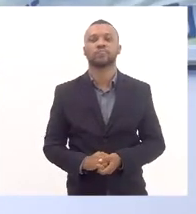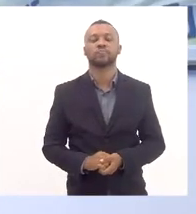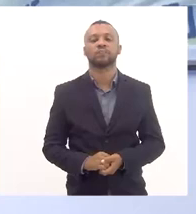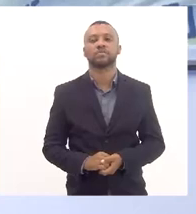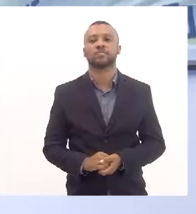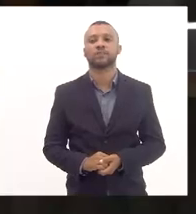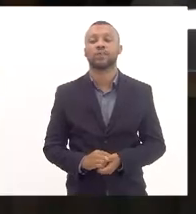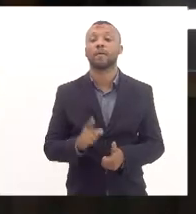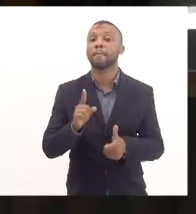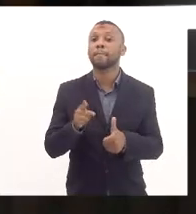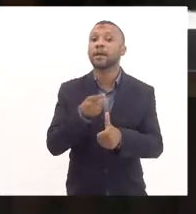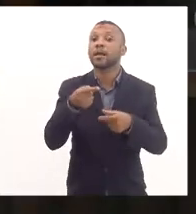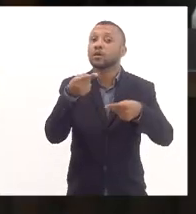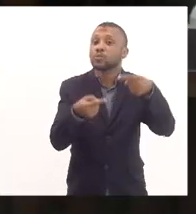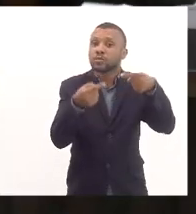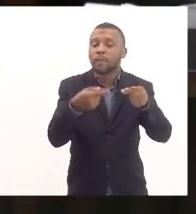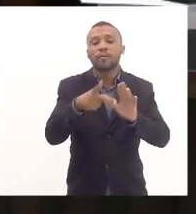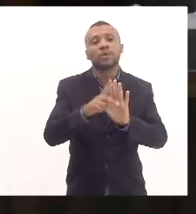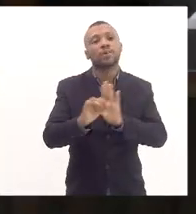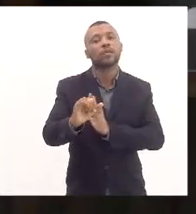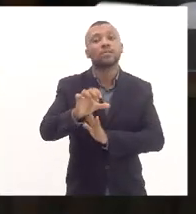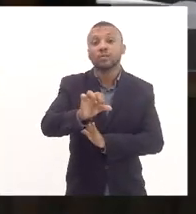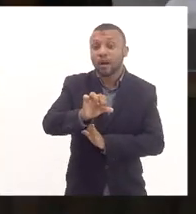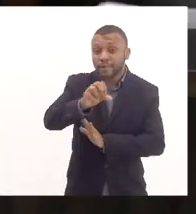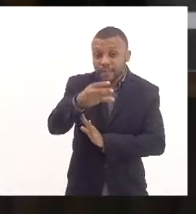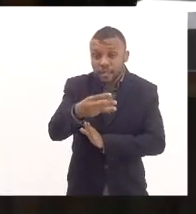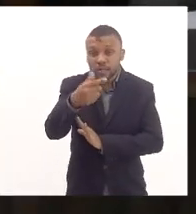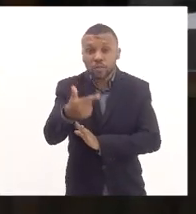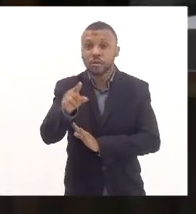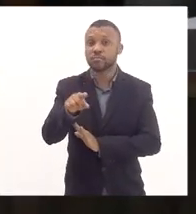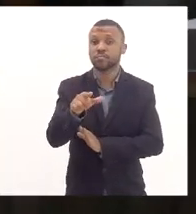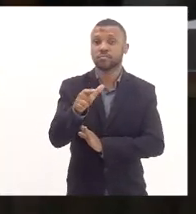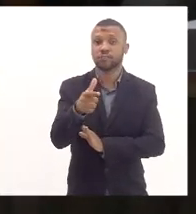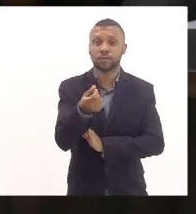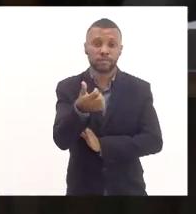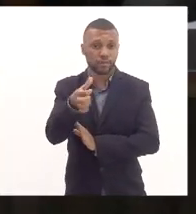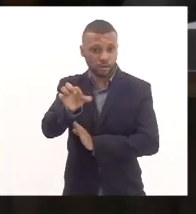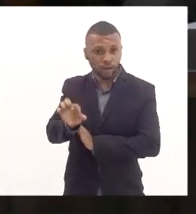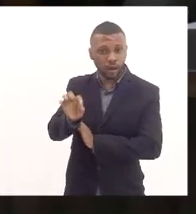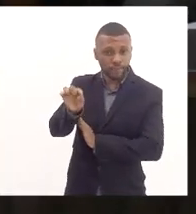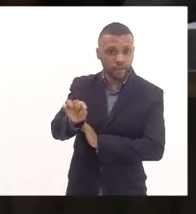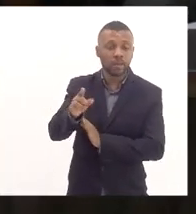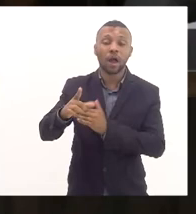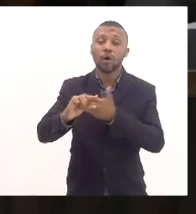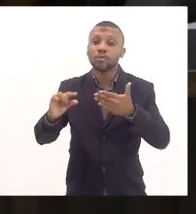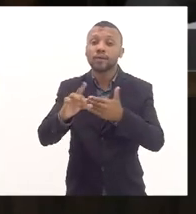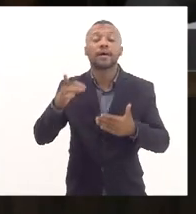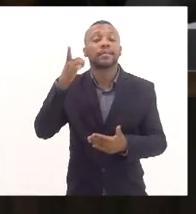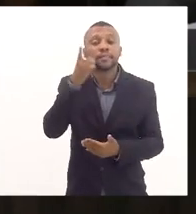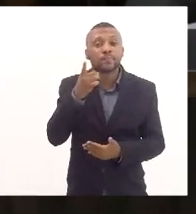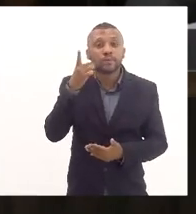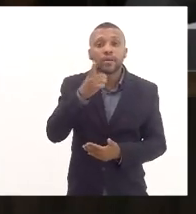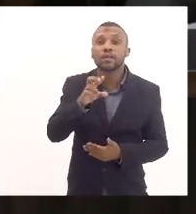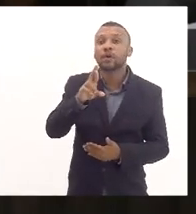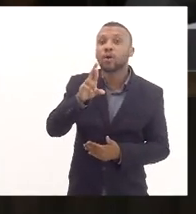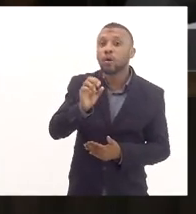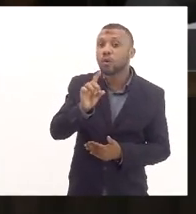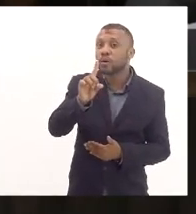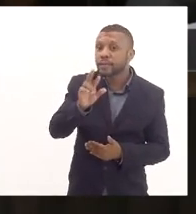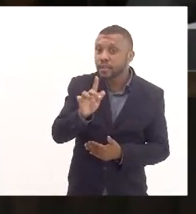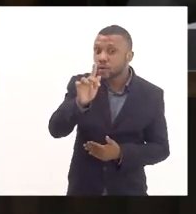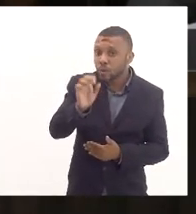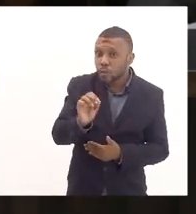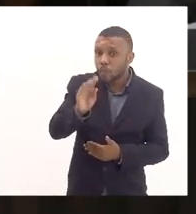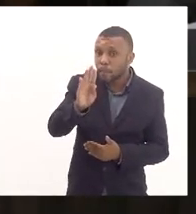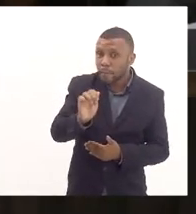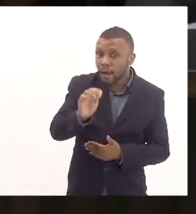e em primeira discussão projeto de lei 932 19 de autoria do deputado Rodrigo Bacelar